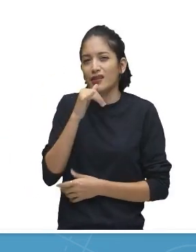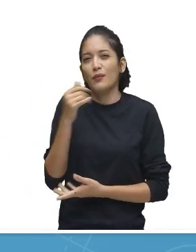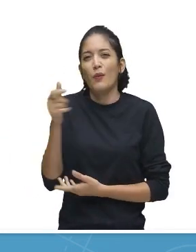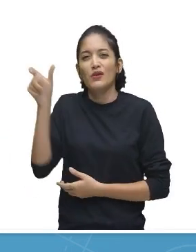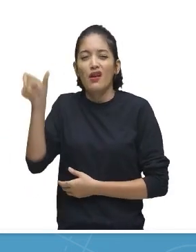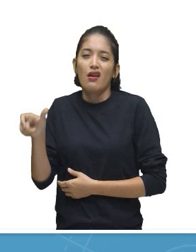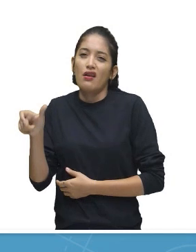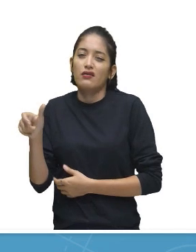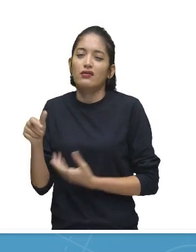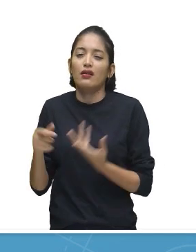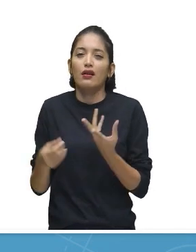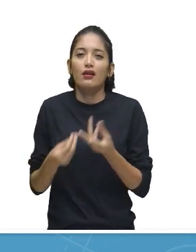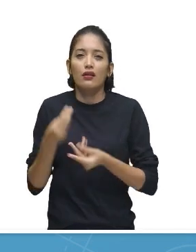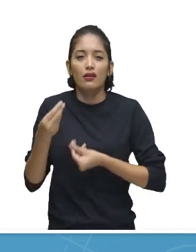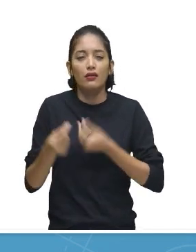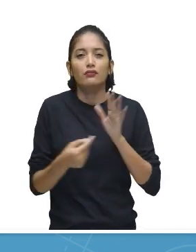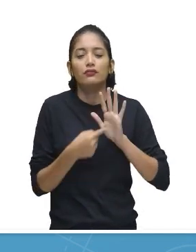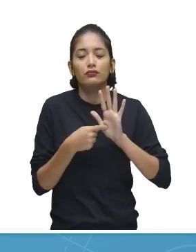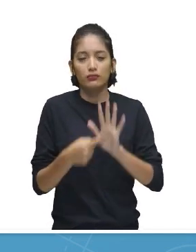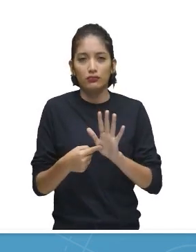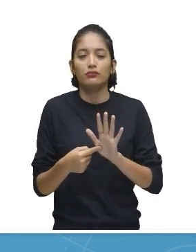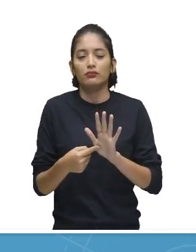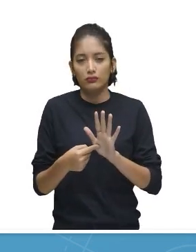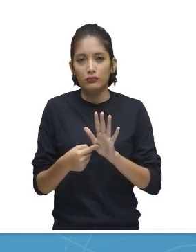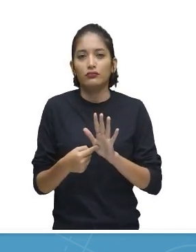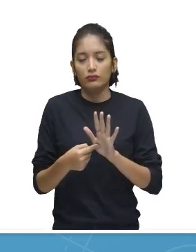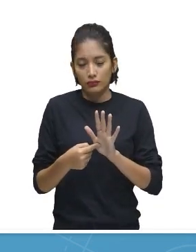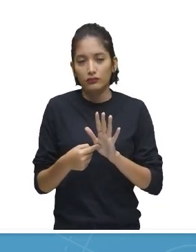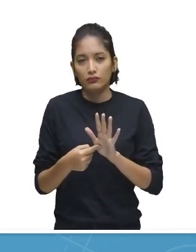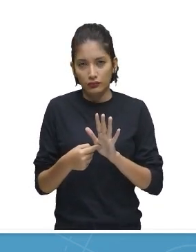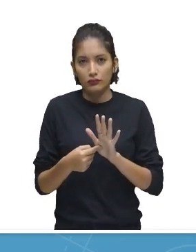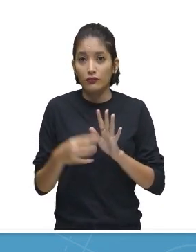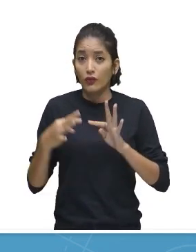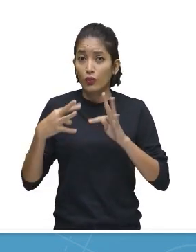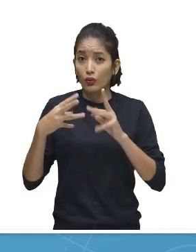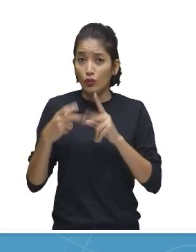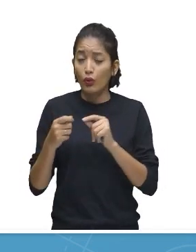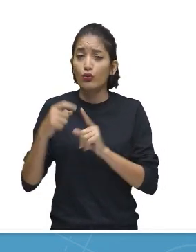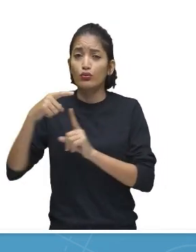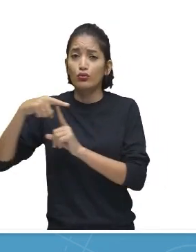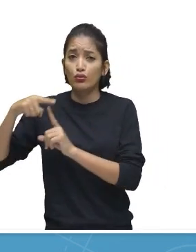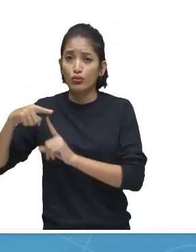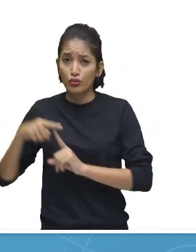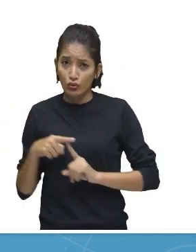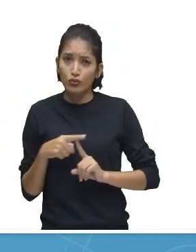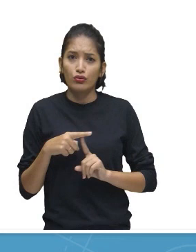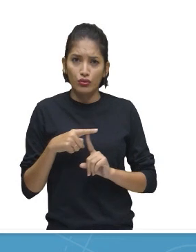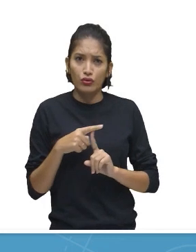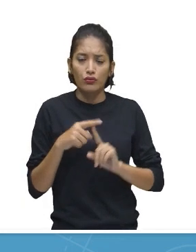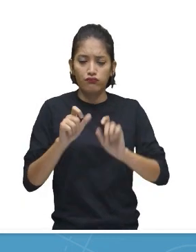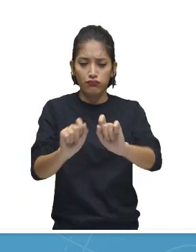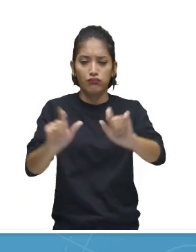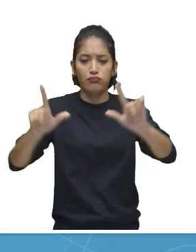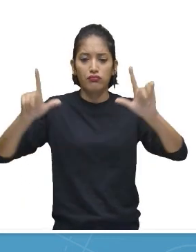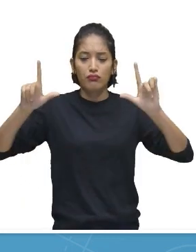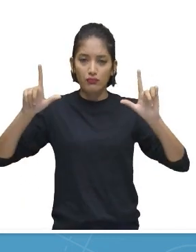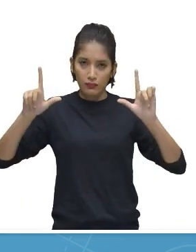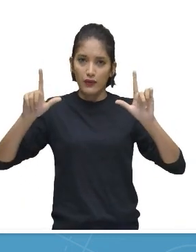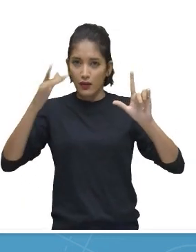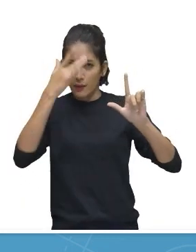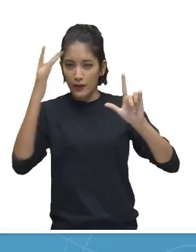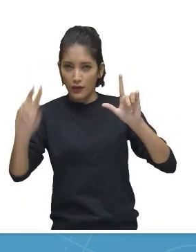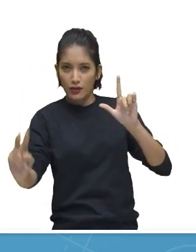estivessem abertos e apresentasse todos os seus lados no plano frontal em relação ao espectador.